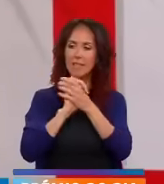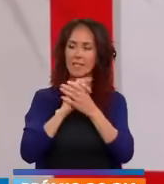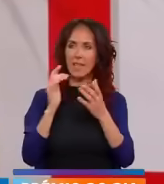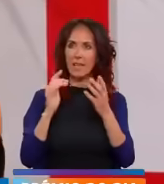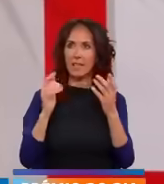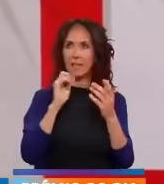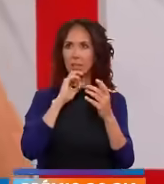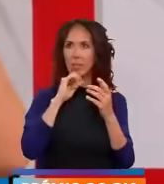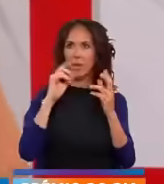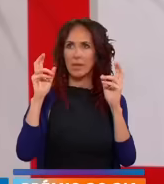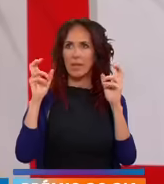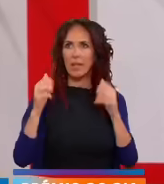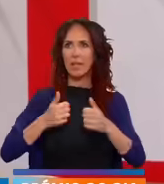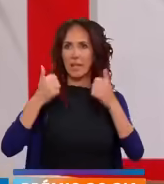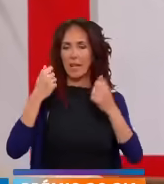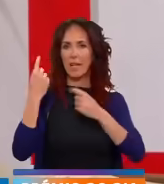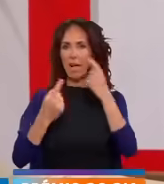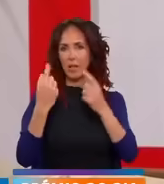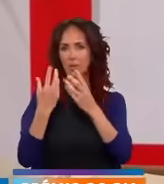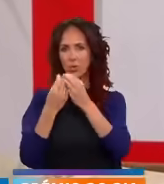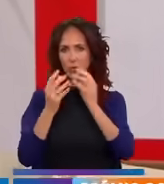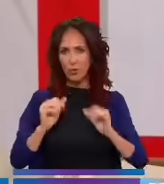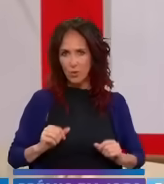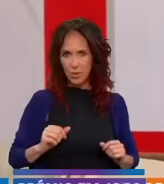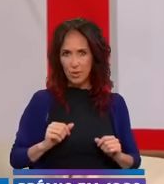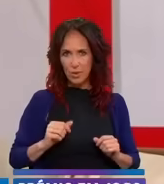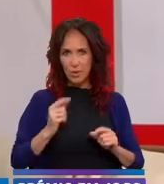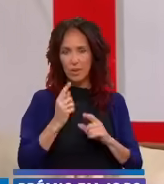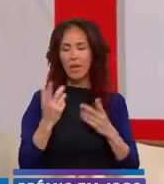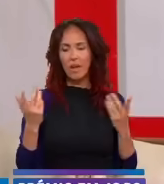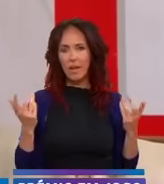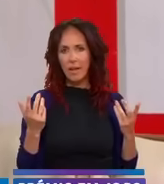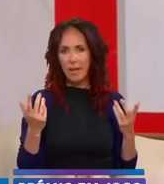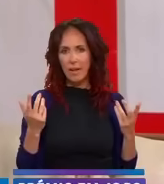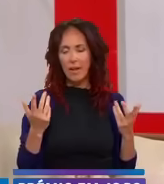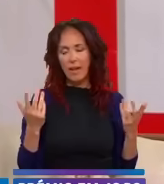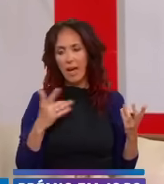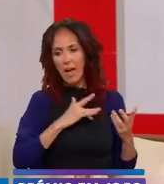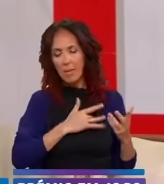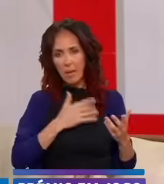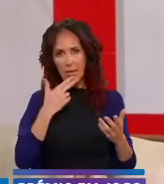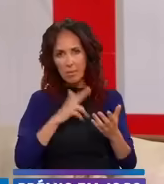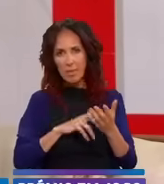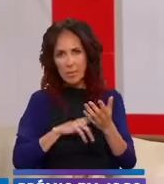da ideia de casal que pode ganhar alguma coisa com isto no facto de estarem juntos? É a melhor pergunta. É de longe.